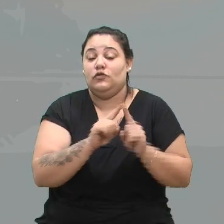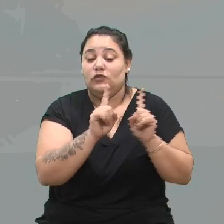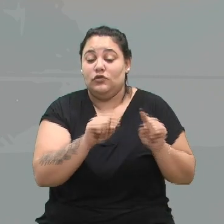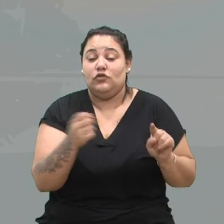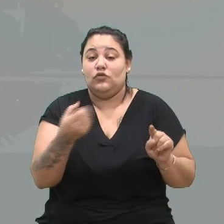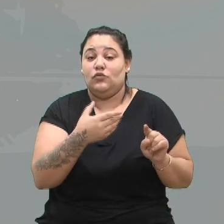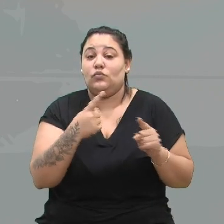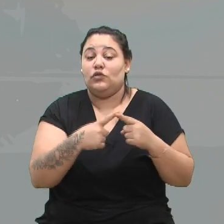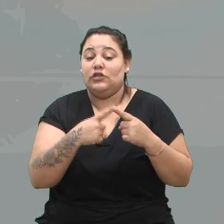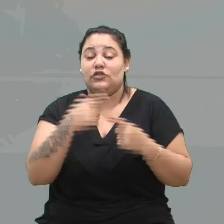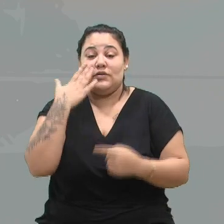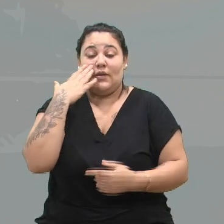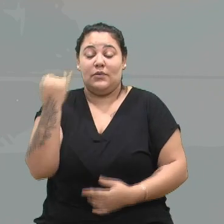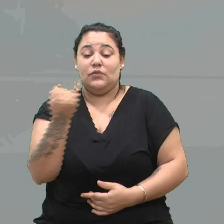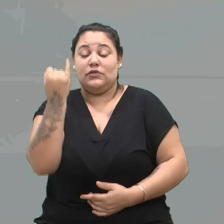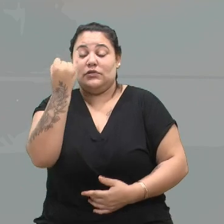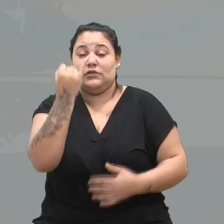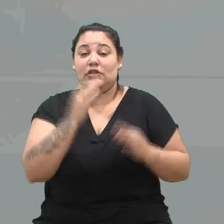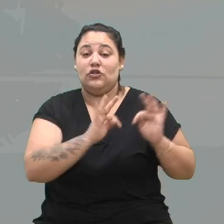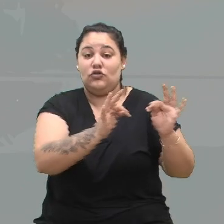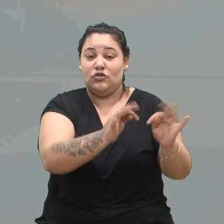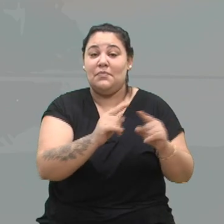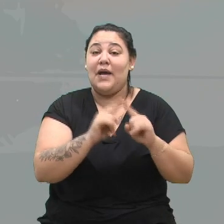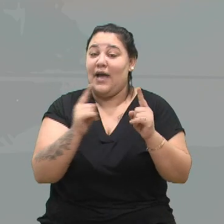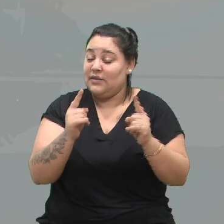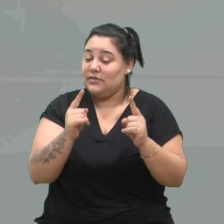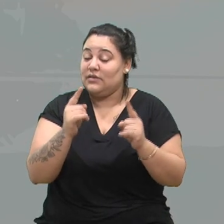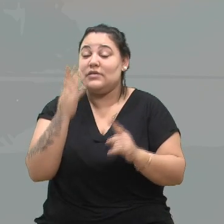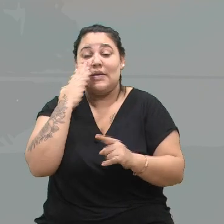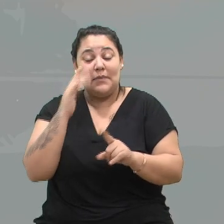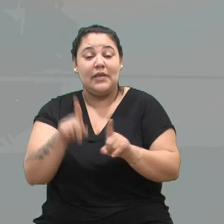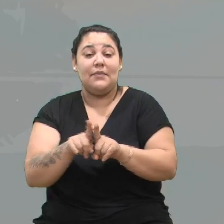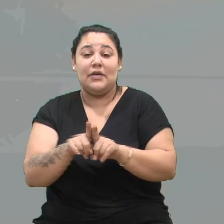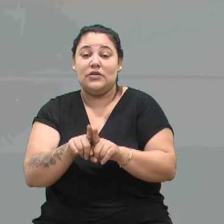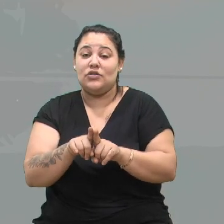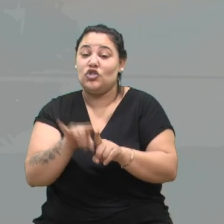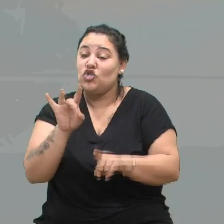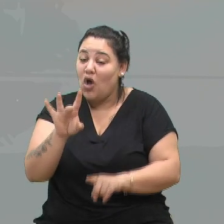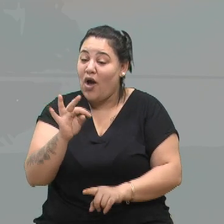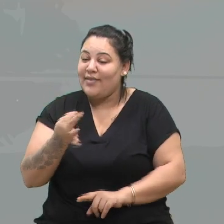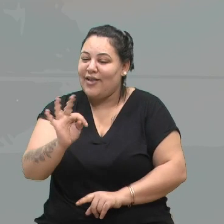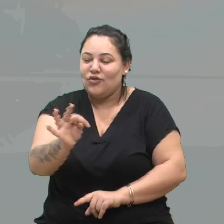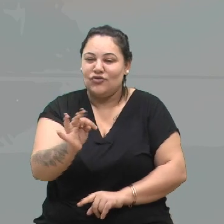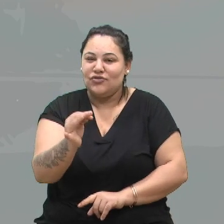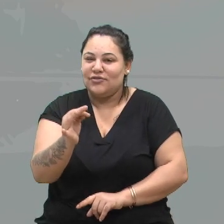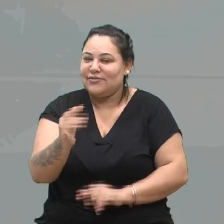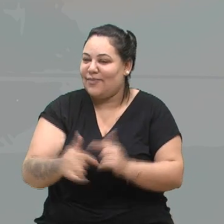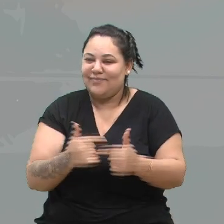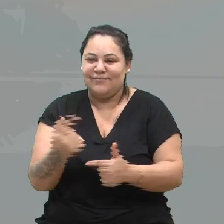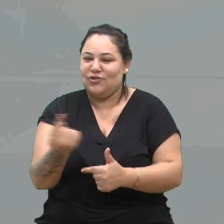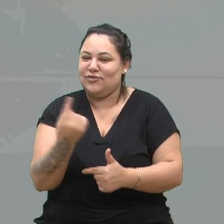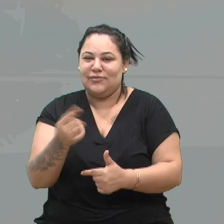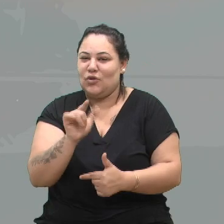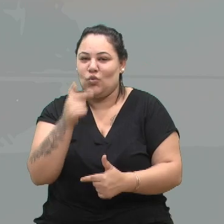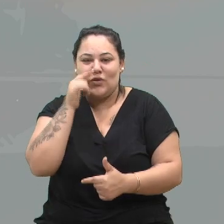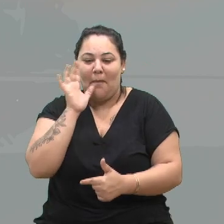da tecnologia, mas a gente sabe também que somente a tecnologia não vai prender o